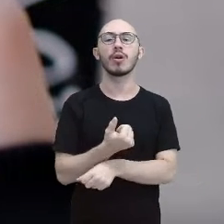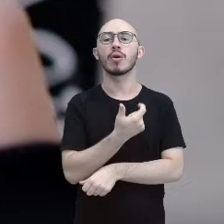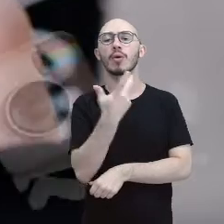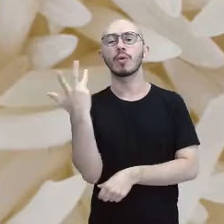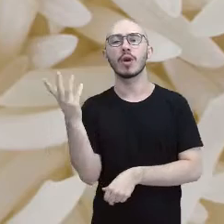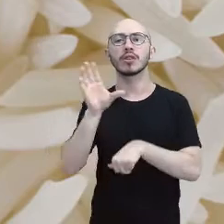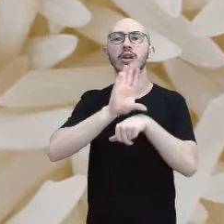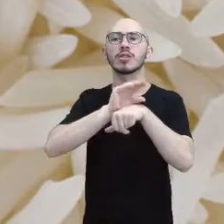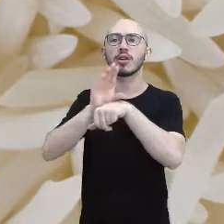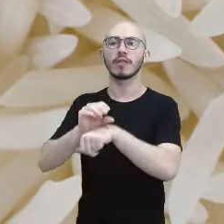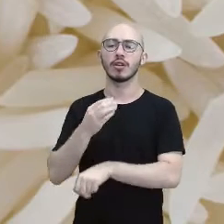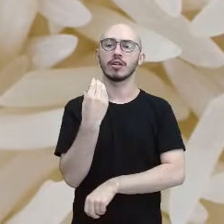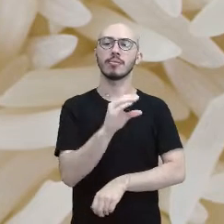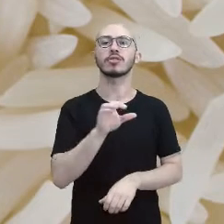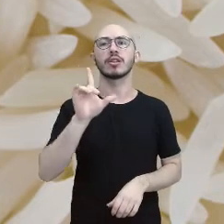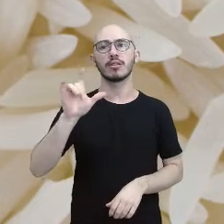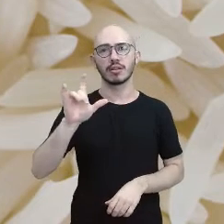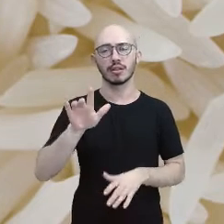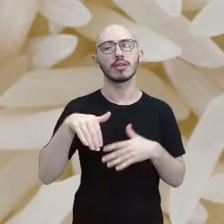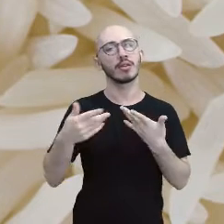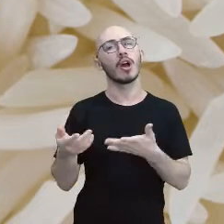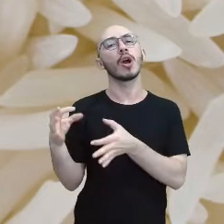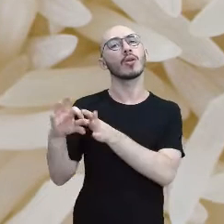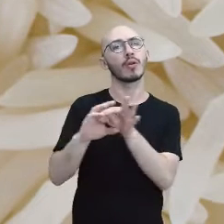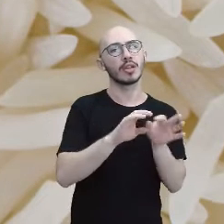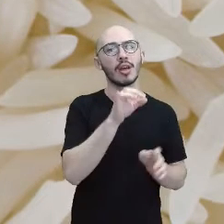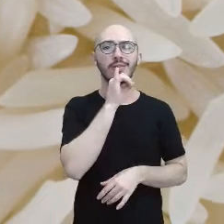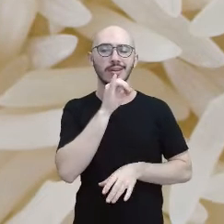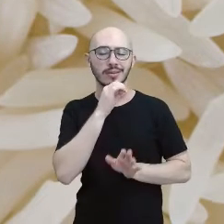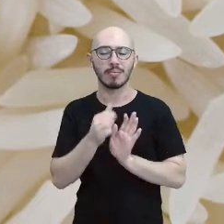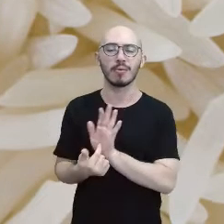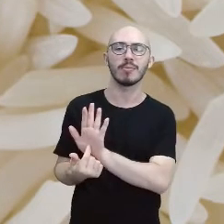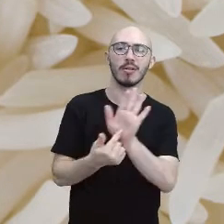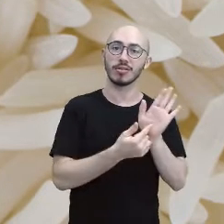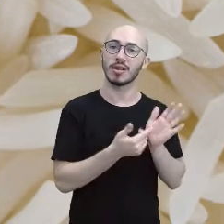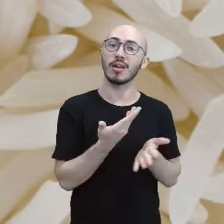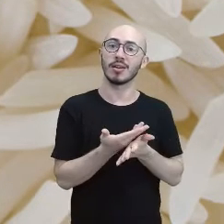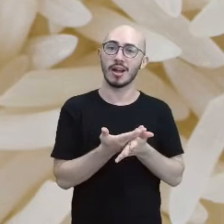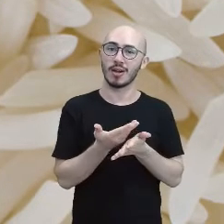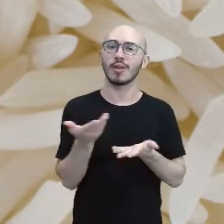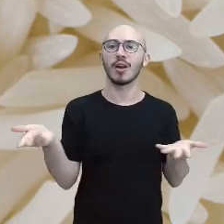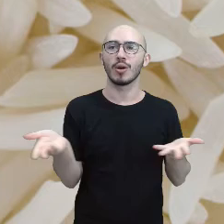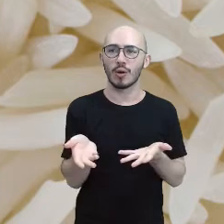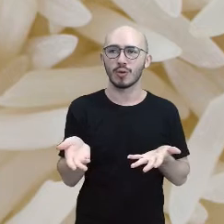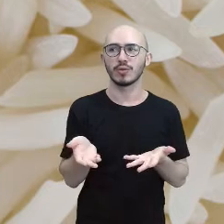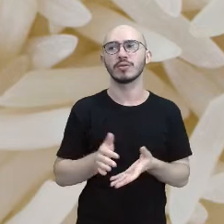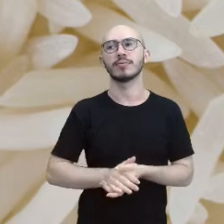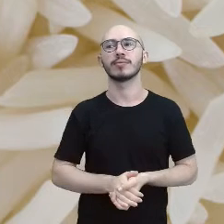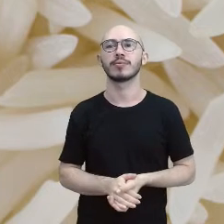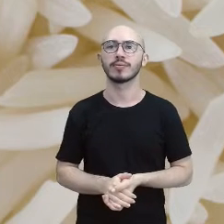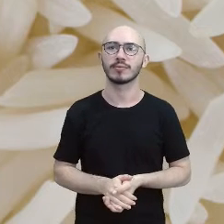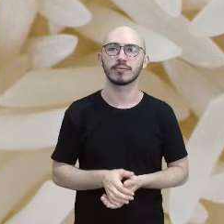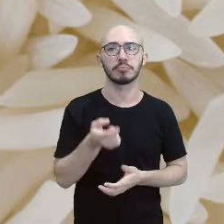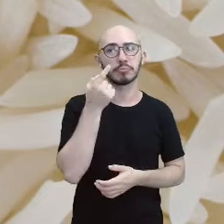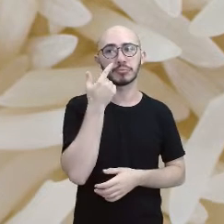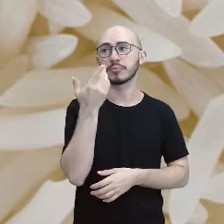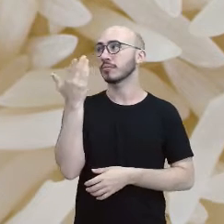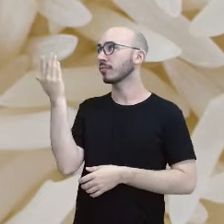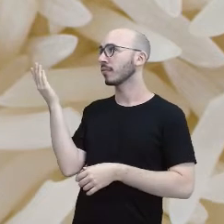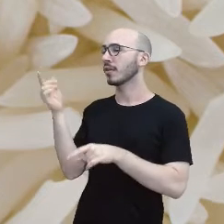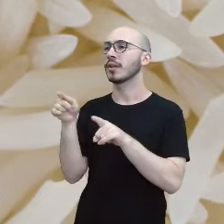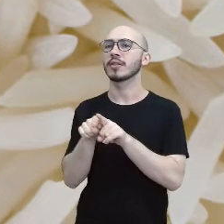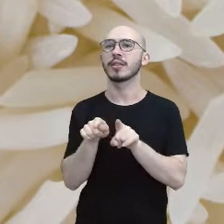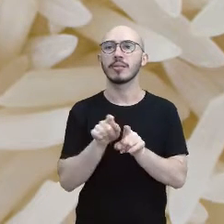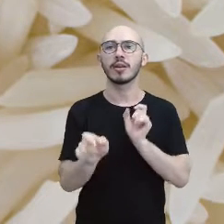no Instagram? Então, são essas situações que a gente vai trazer aqui, de números muito grandes e números muito pequenos. Outra, por exemplo, quanto